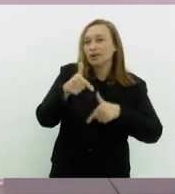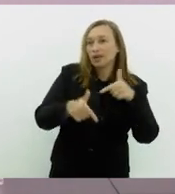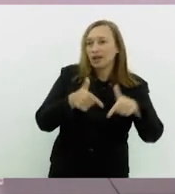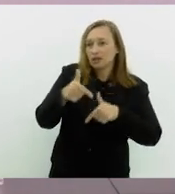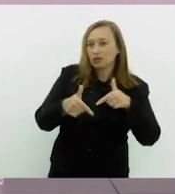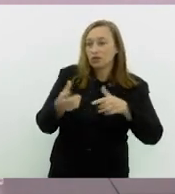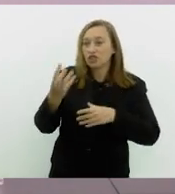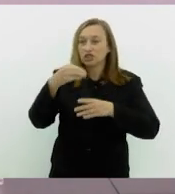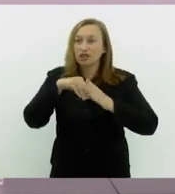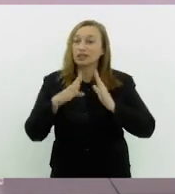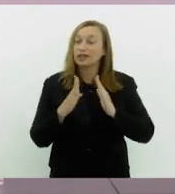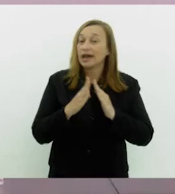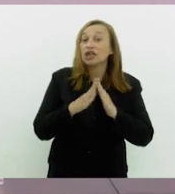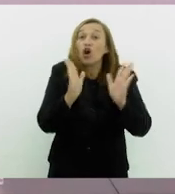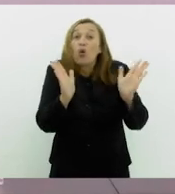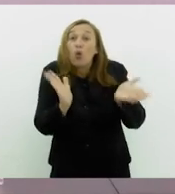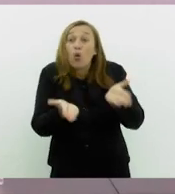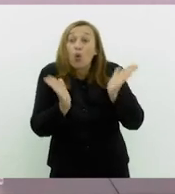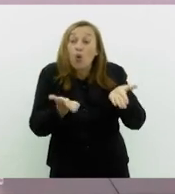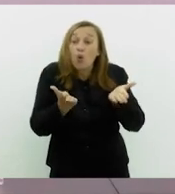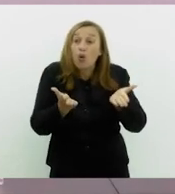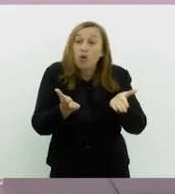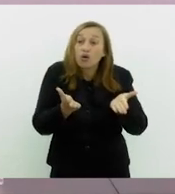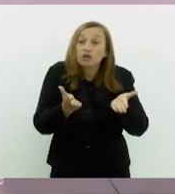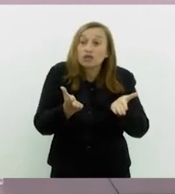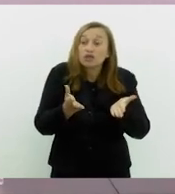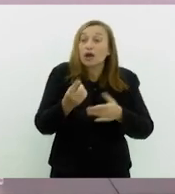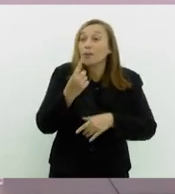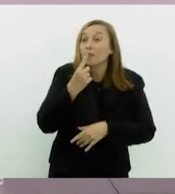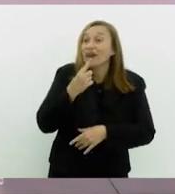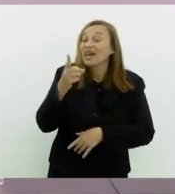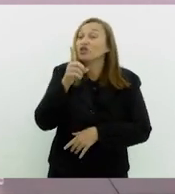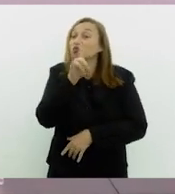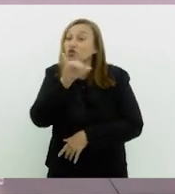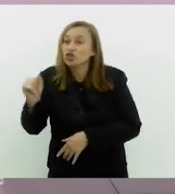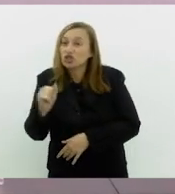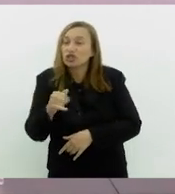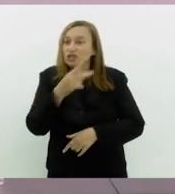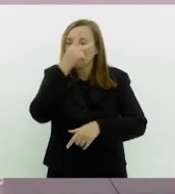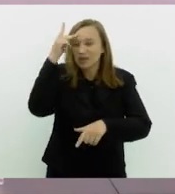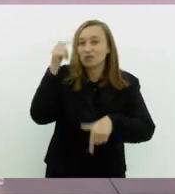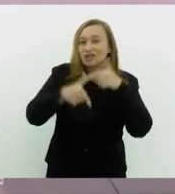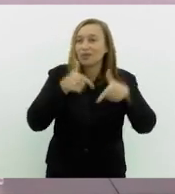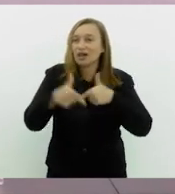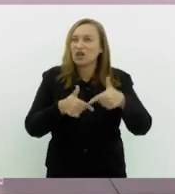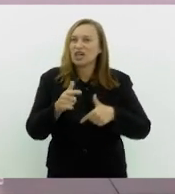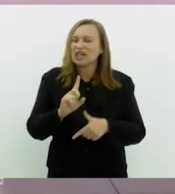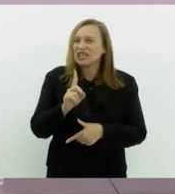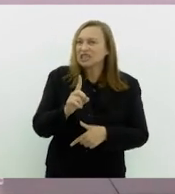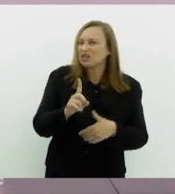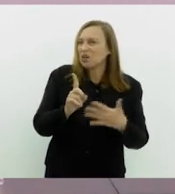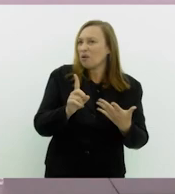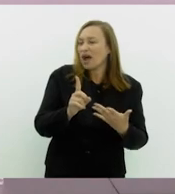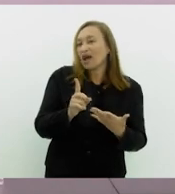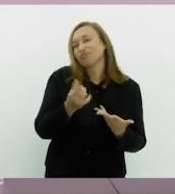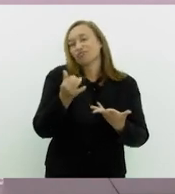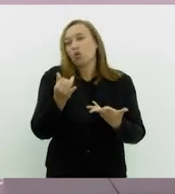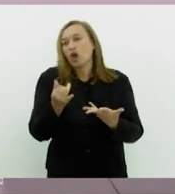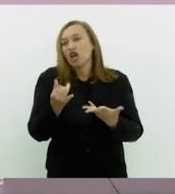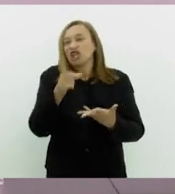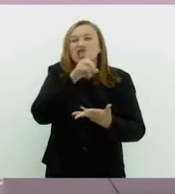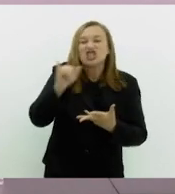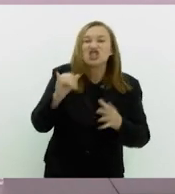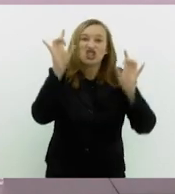domésticas central, e hoje, véspera do Dia do Trabalhador e da Trabalhadora. Então, não foi à toa a escolha dessa data, é